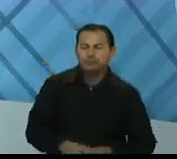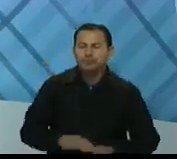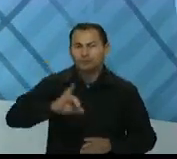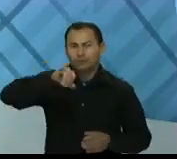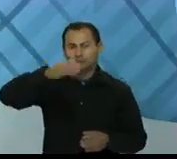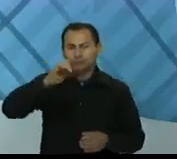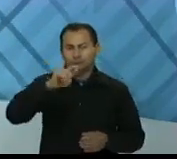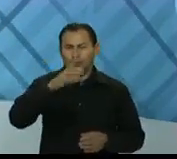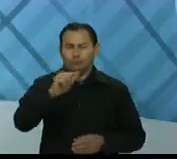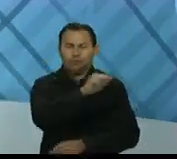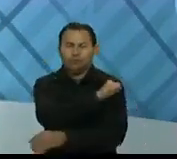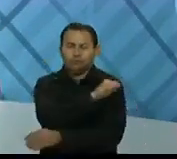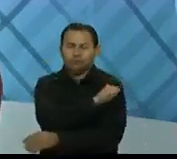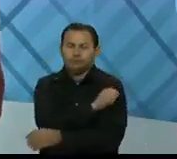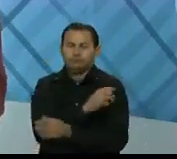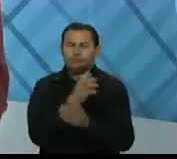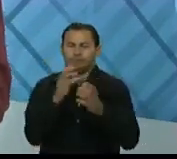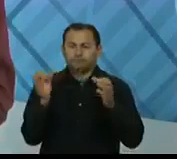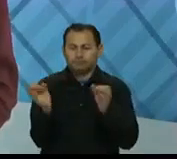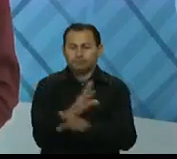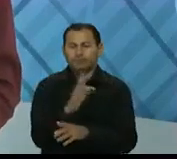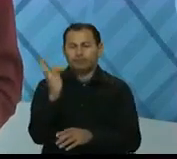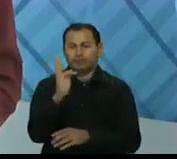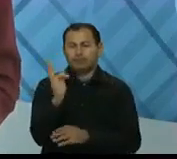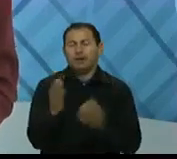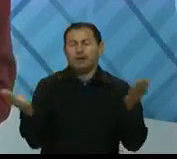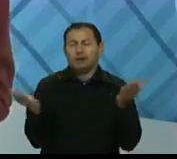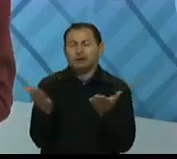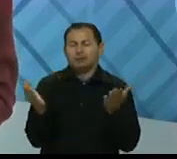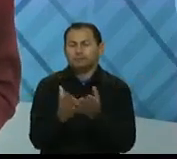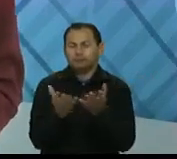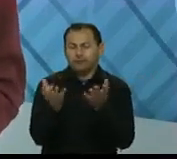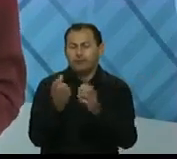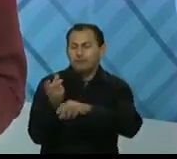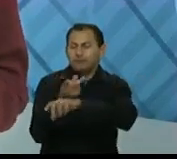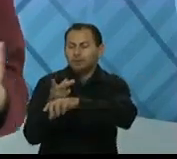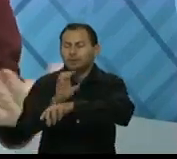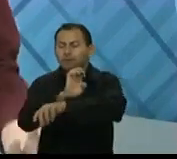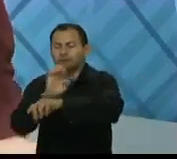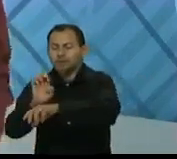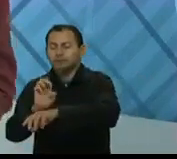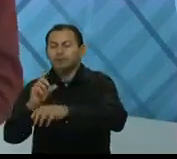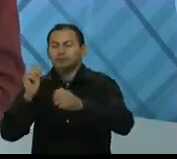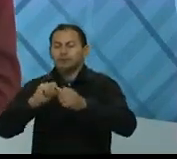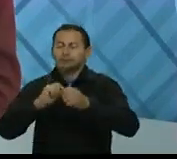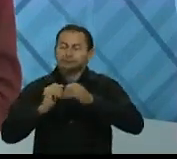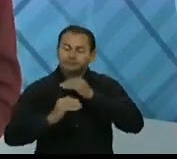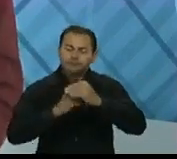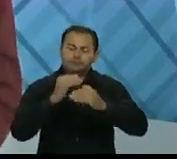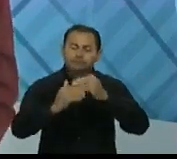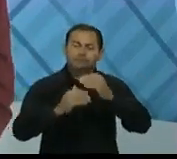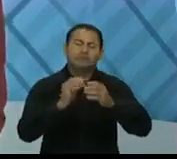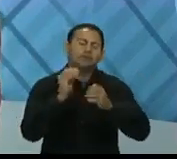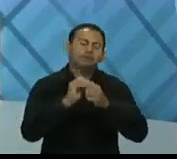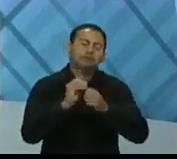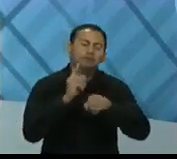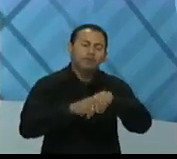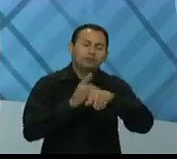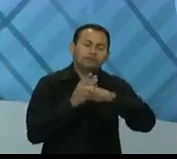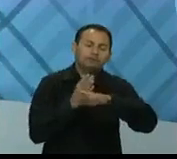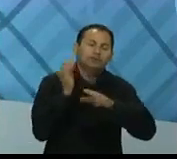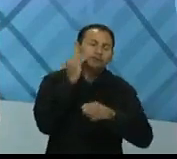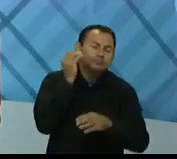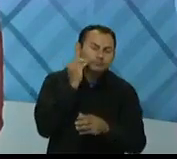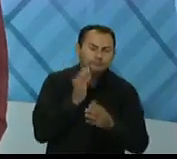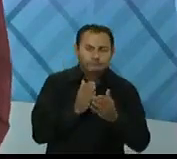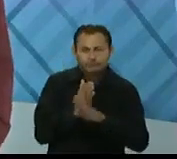João, esse aluno do ensino médio, que ele concluiu o ensino médio, agora está querendo procurar um estágio, ele vai ter que passar por um processo seletivo. E